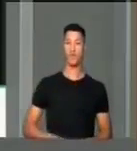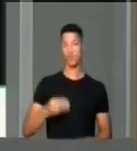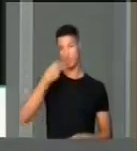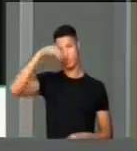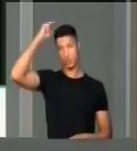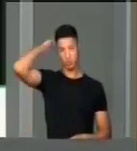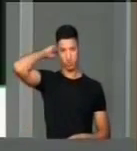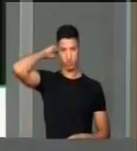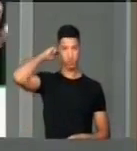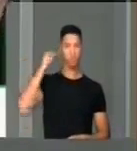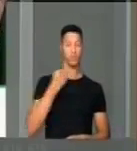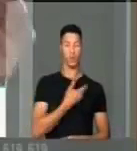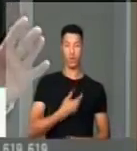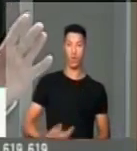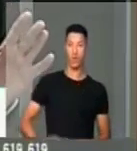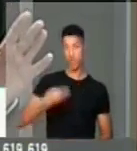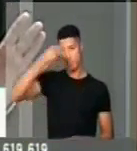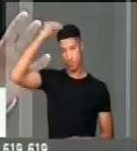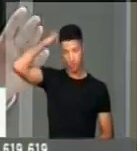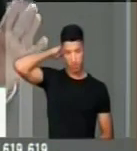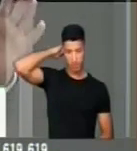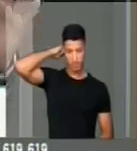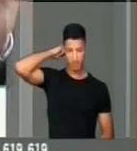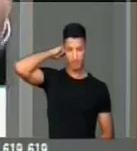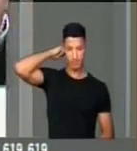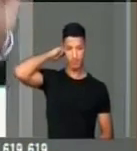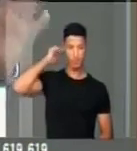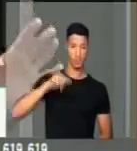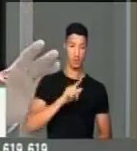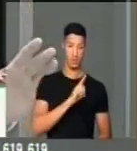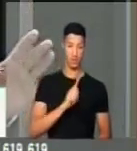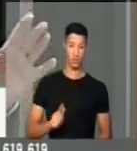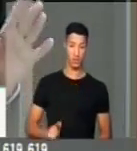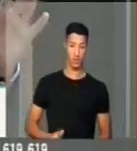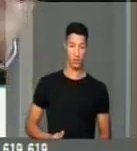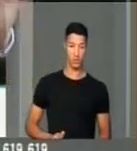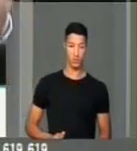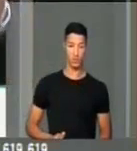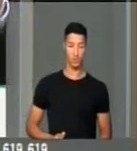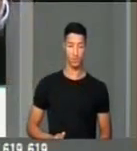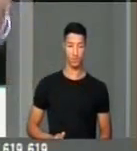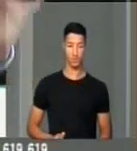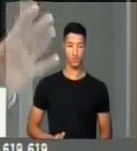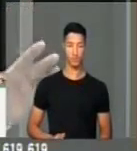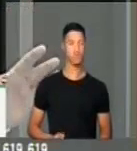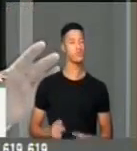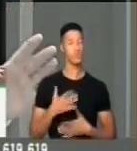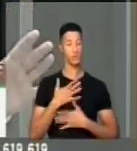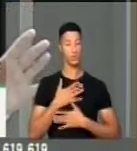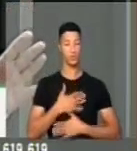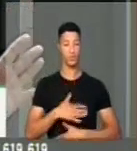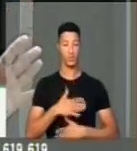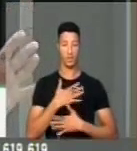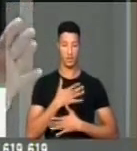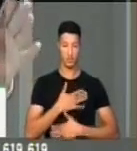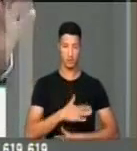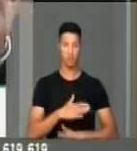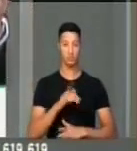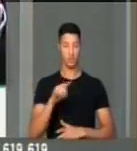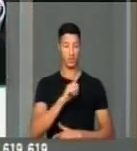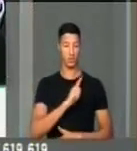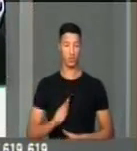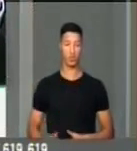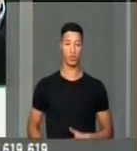Temer. O governo Michel Temer é um governo com tranquilidade, é